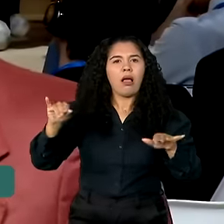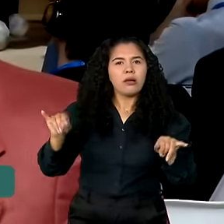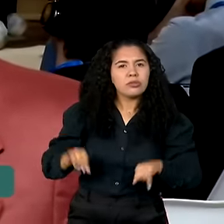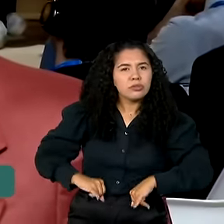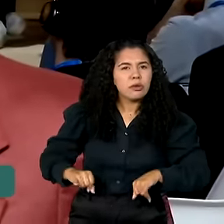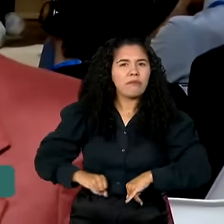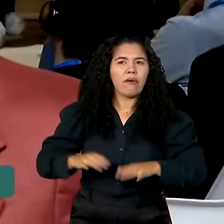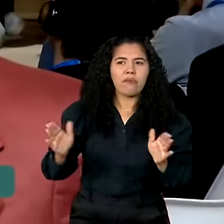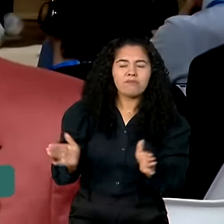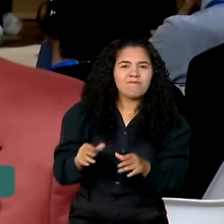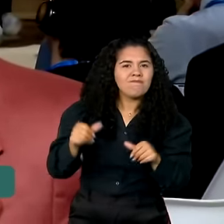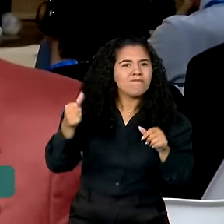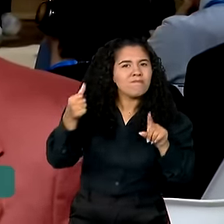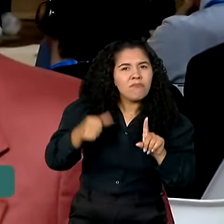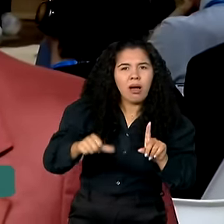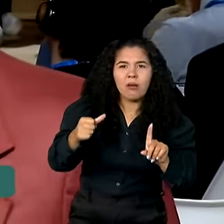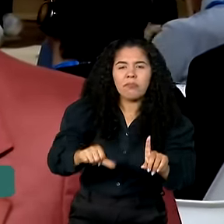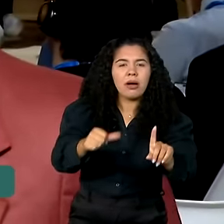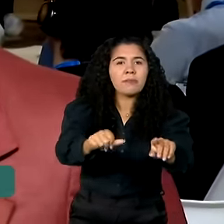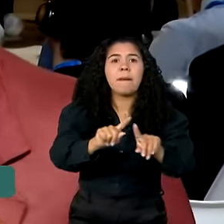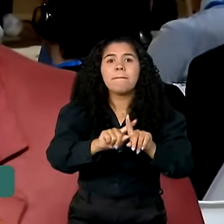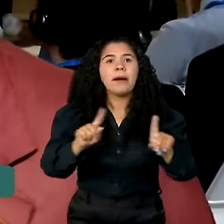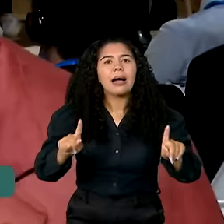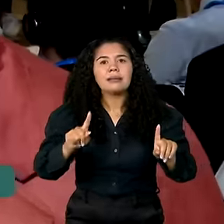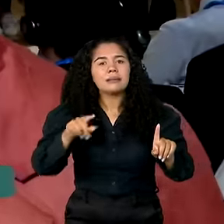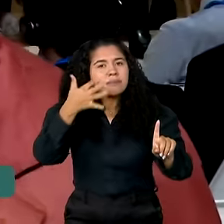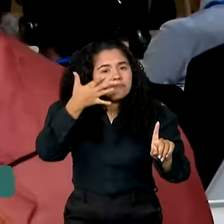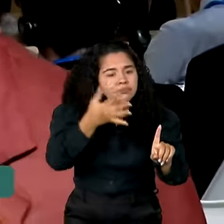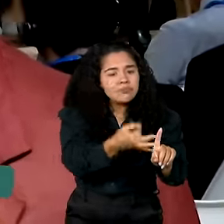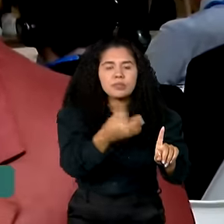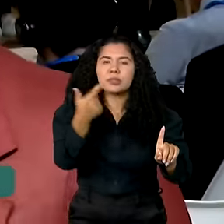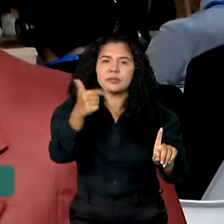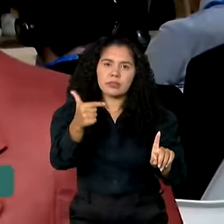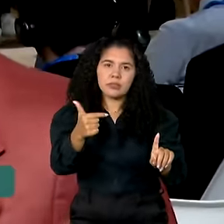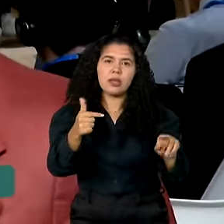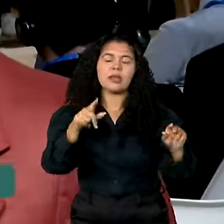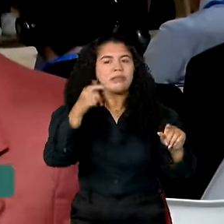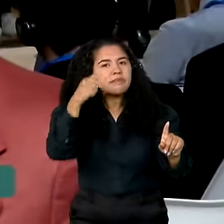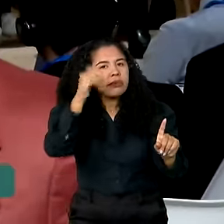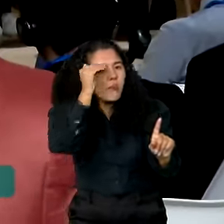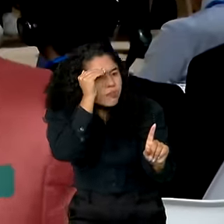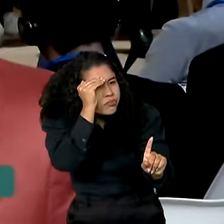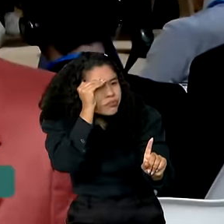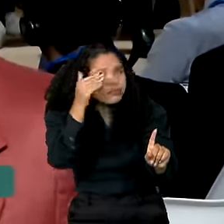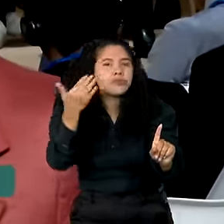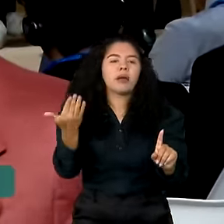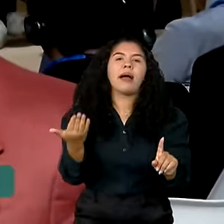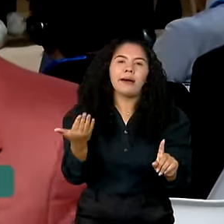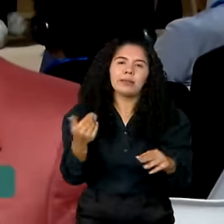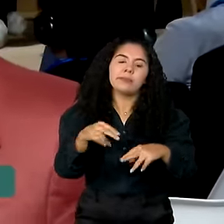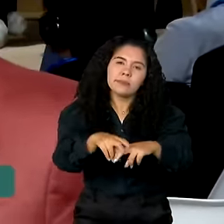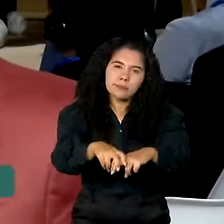propostas e proposições, mas que muitas vezes não são absorvidas, né, nesse processo de escuta popular, enfim.